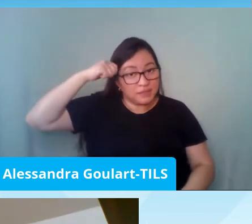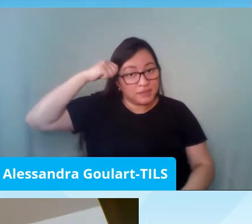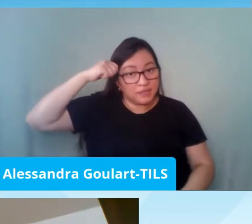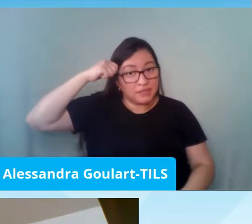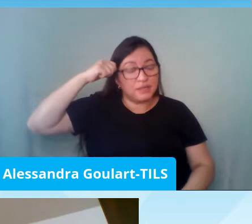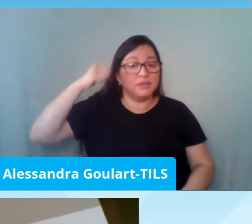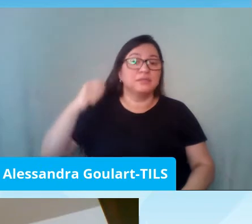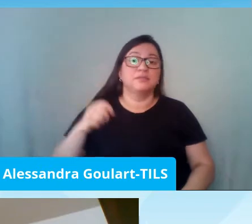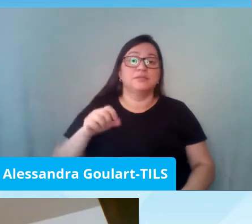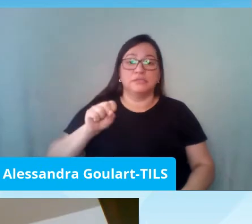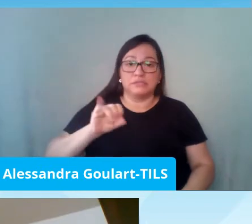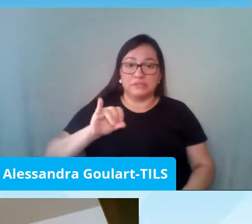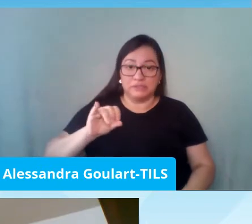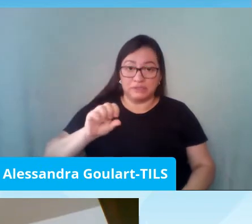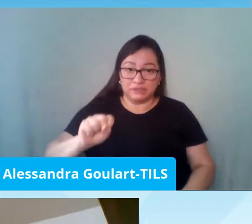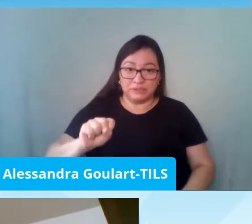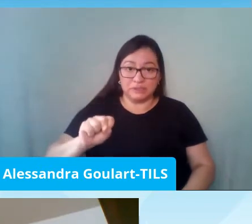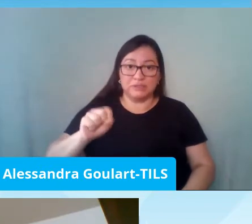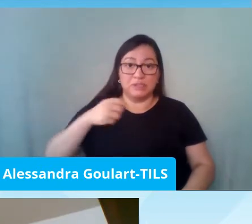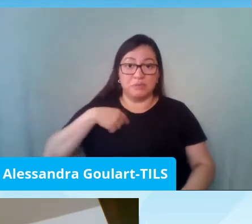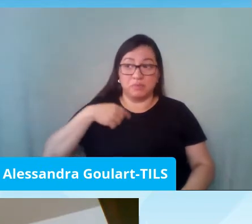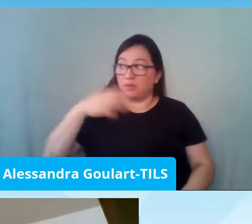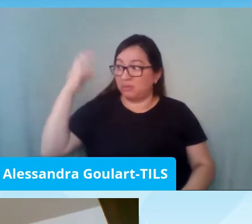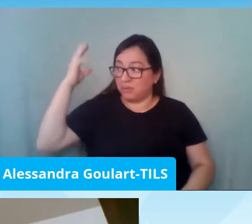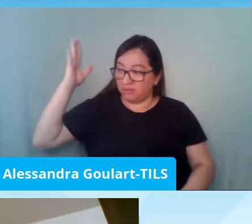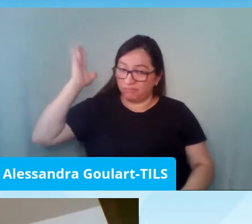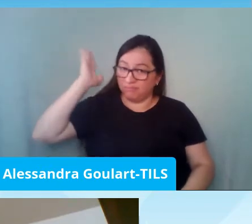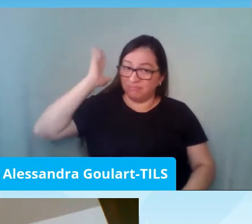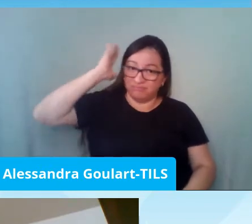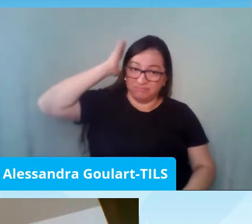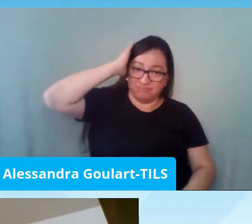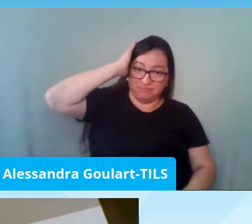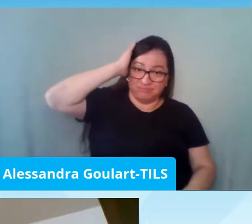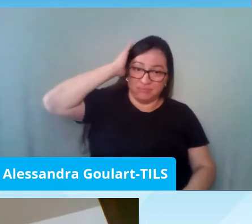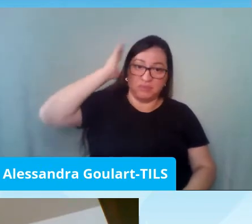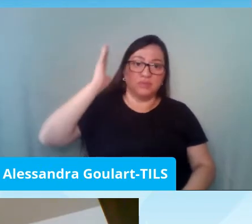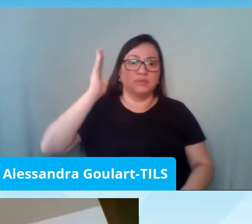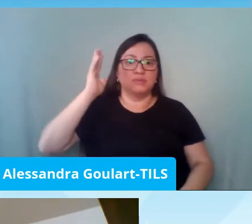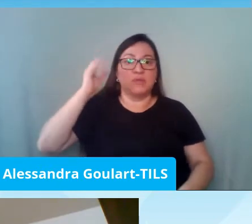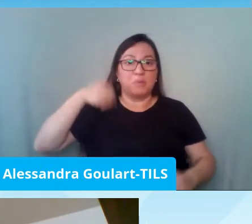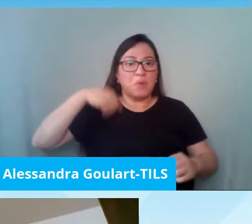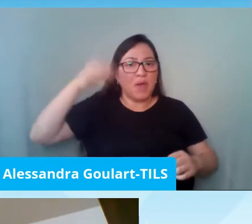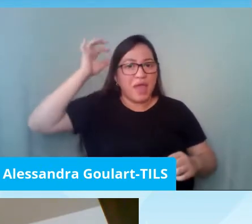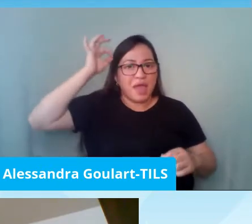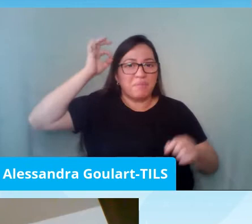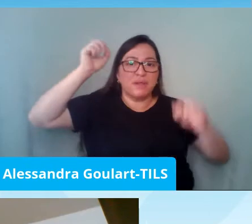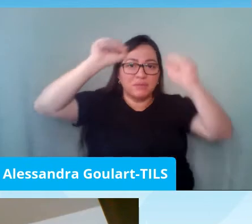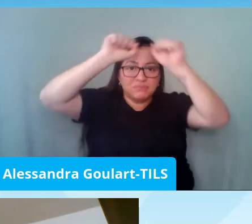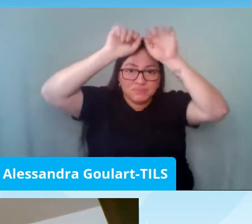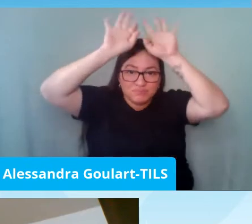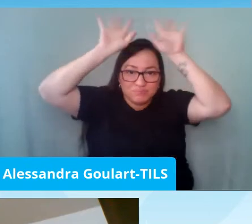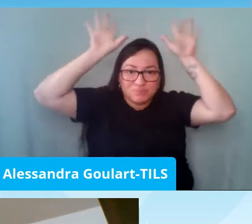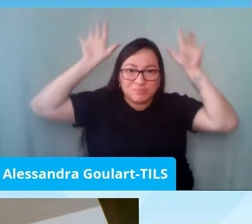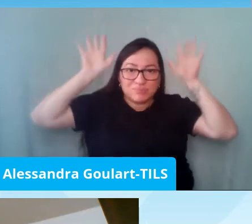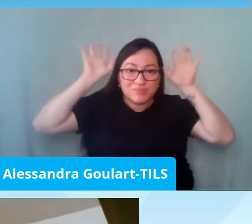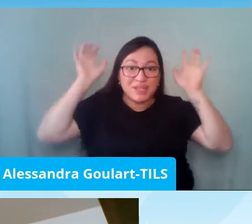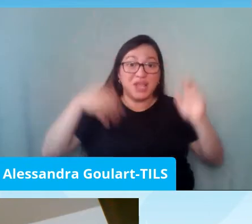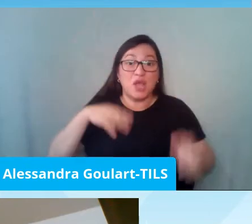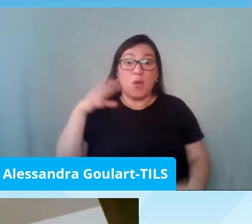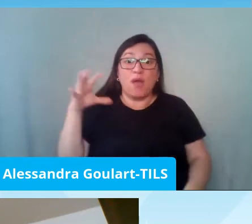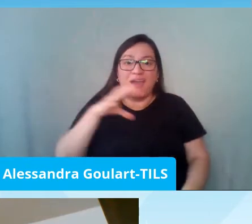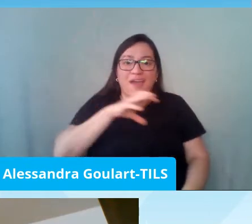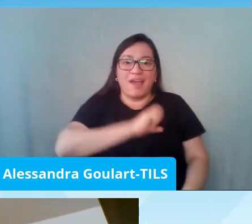O meu cabelo, né, tá preso de um lado. Eu tenho um cabelo Black Power, né, vamos dizer assim. Eu adoro o meu cabelo. Acho que é